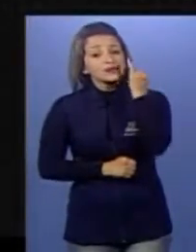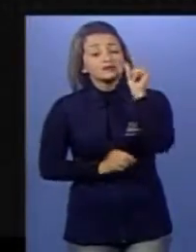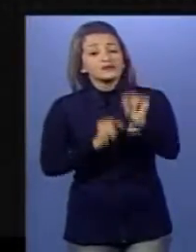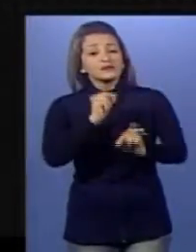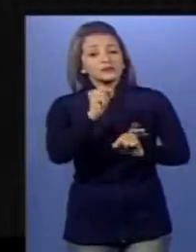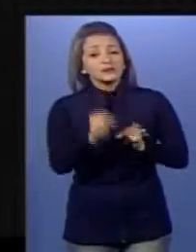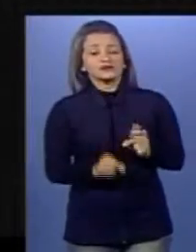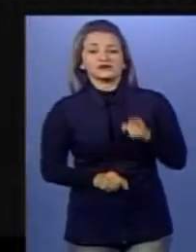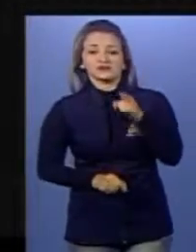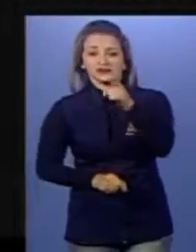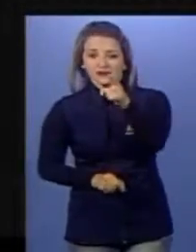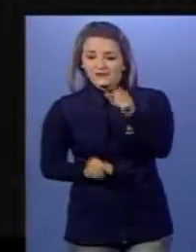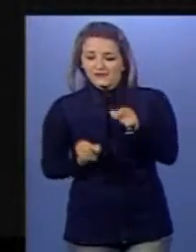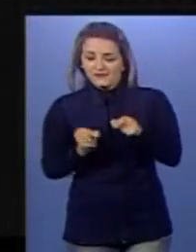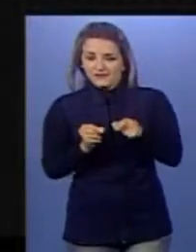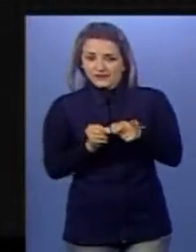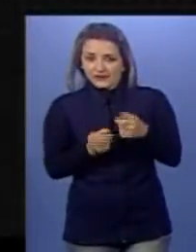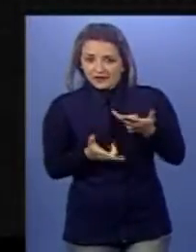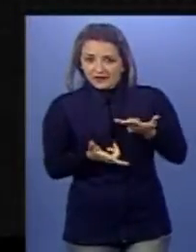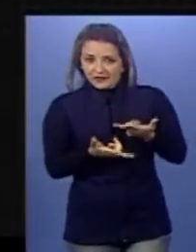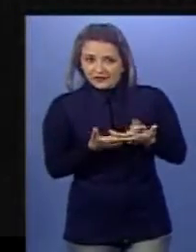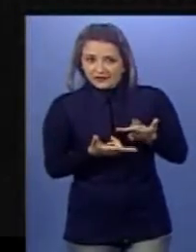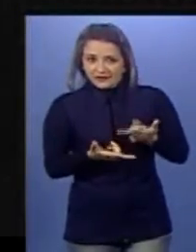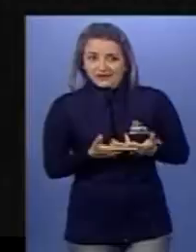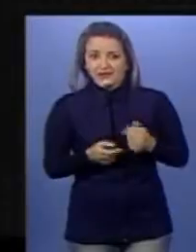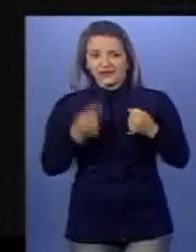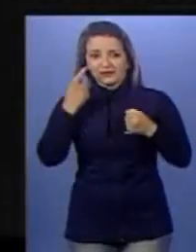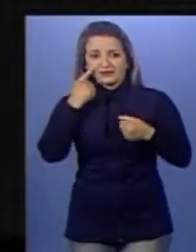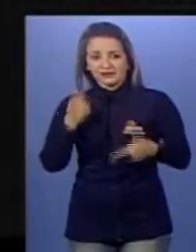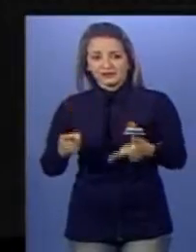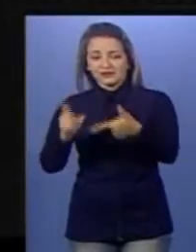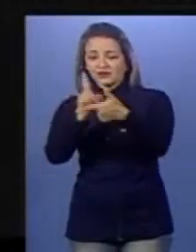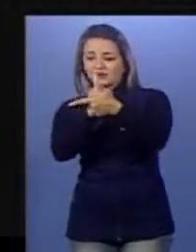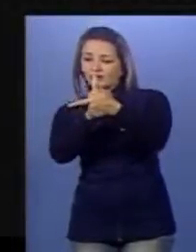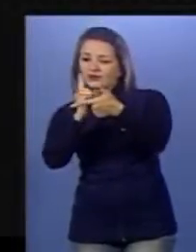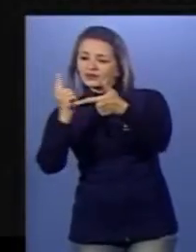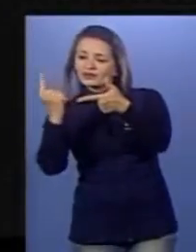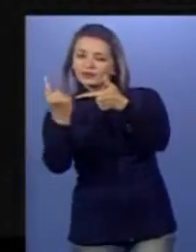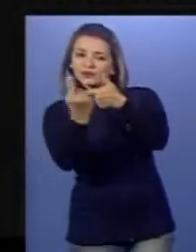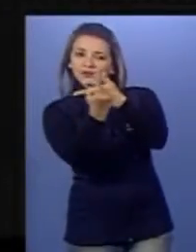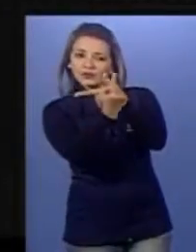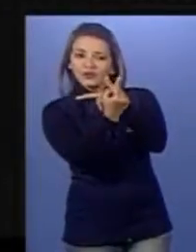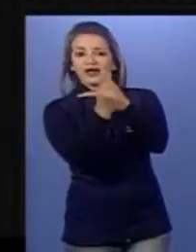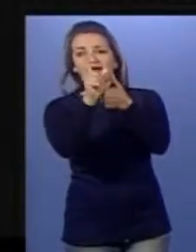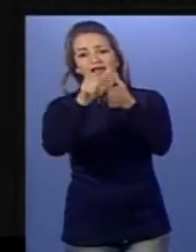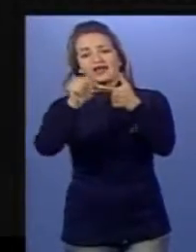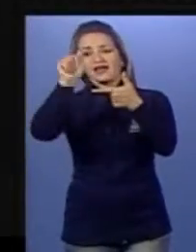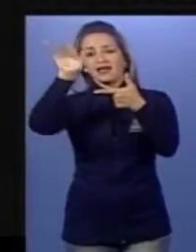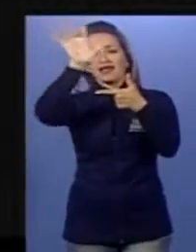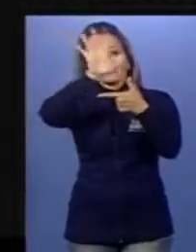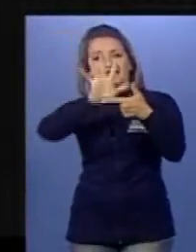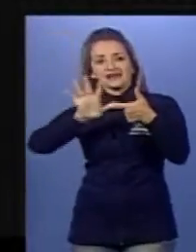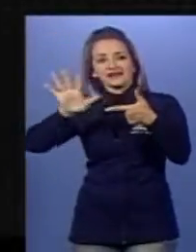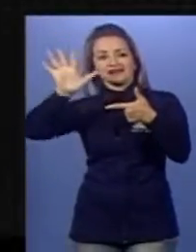vai pegar essa criatura que está em volta do coni chama de área